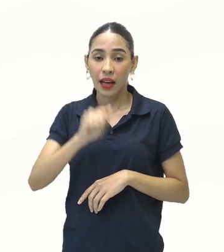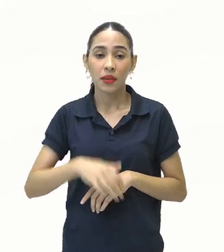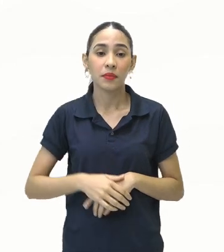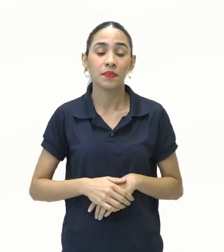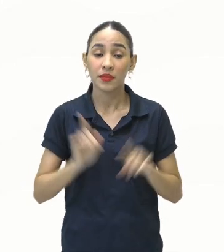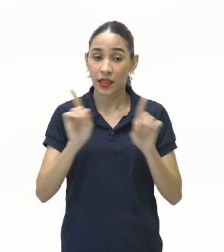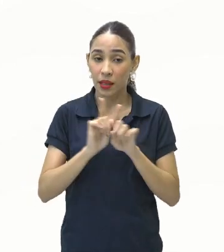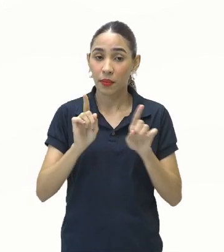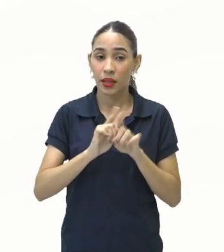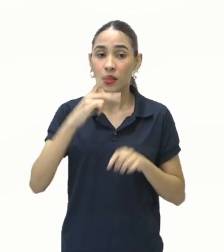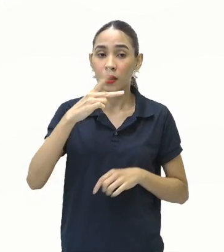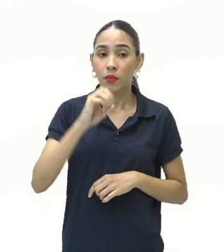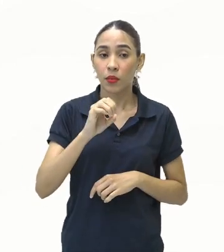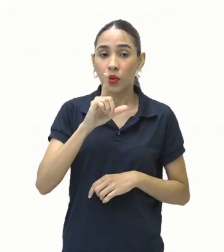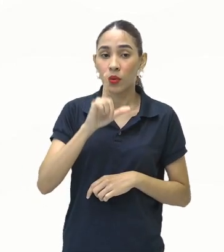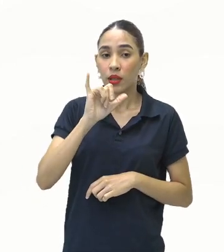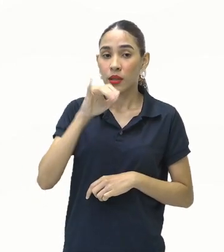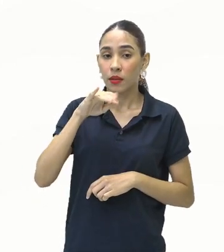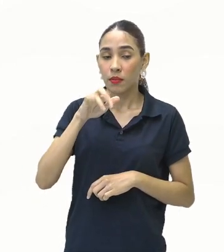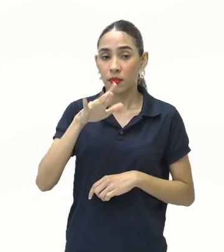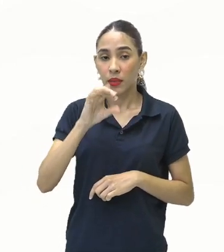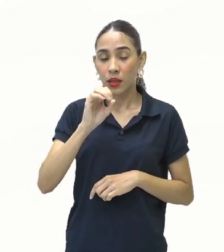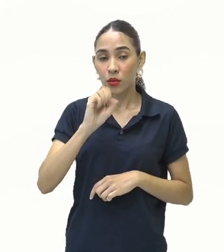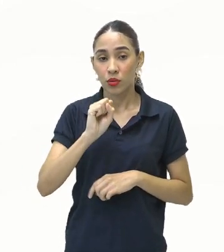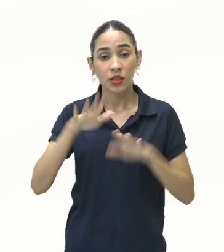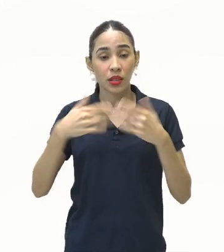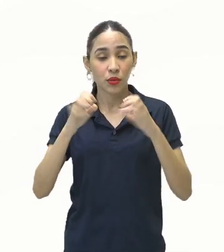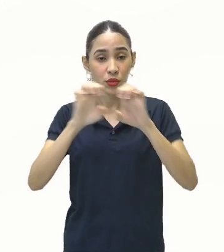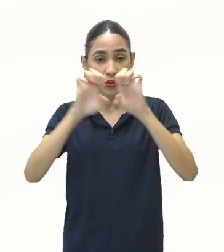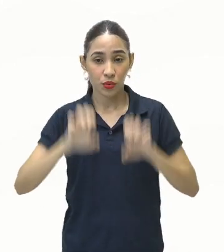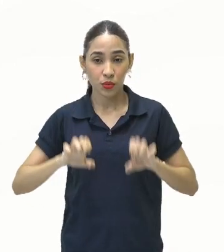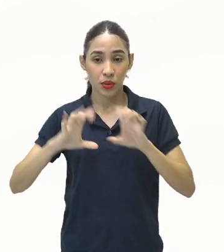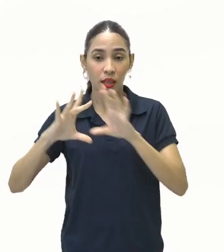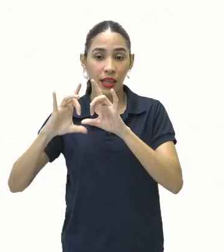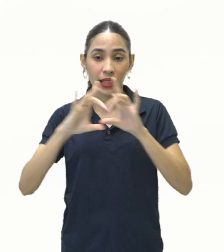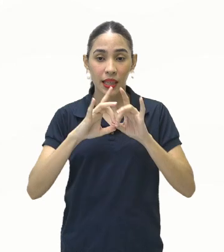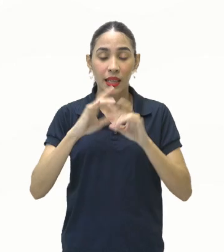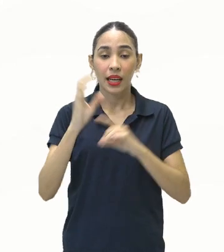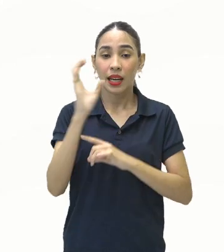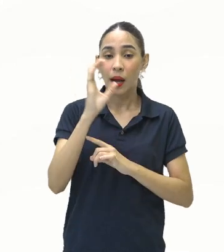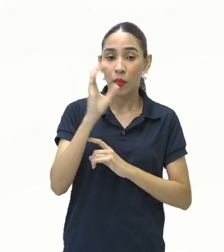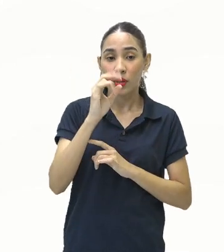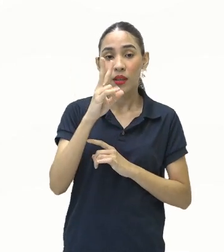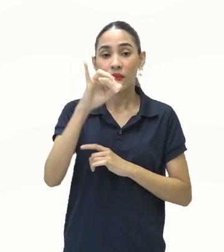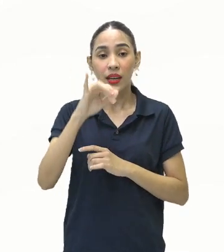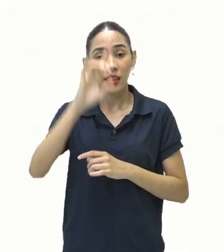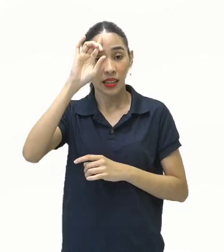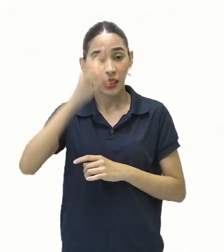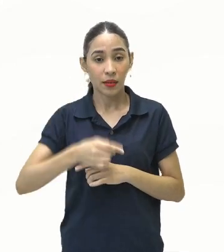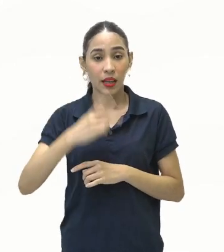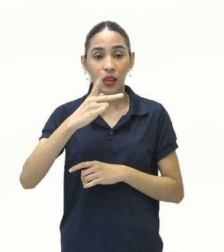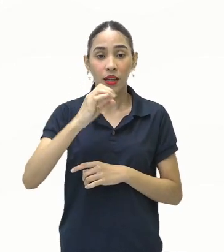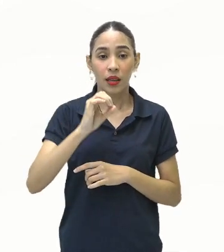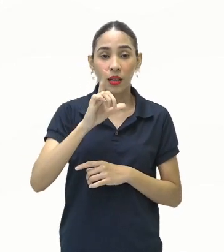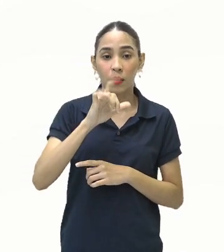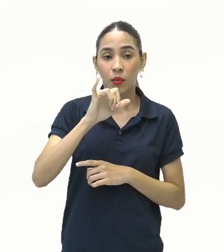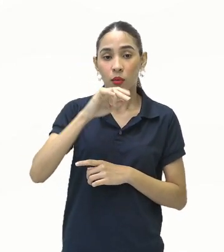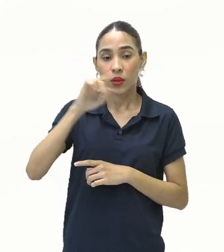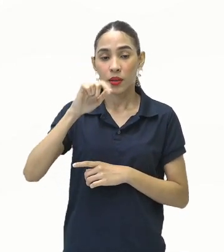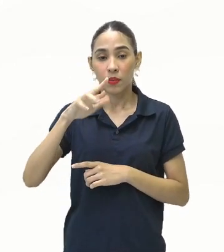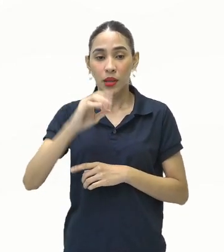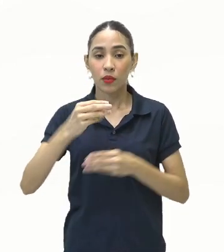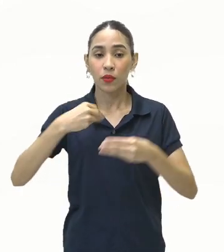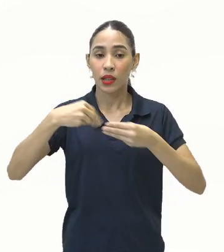polímeros. Então, a estrutura das cadeias carbônicas, ela vai determinar as propriedades dos polímeros, como